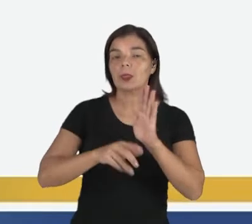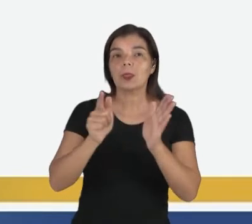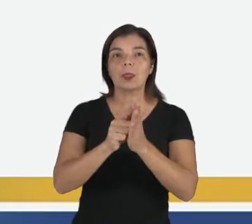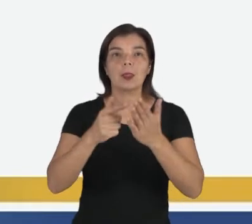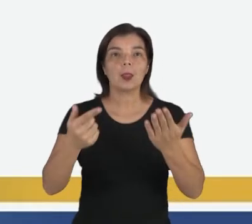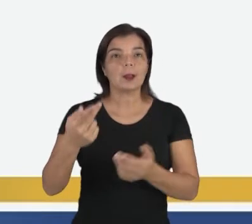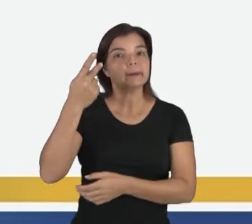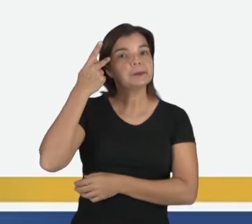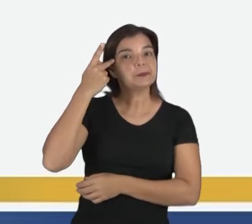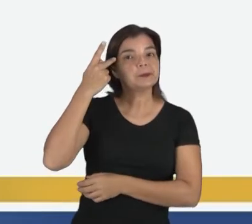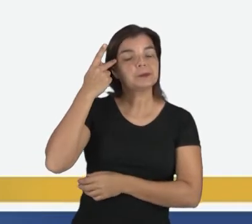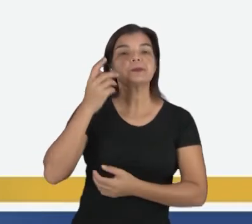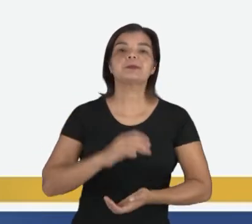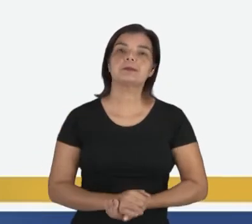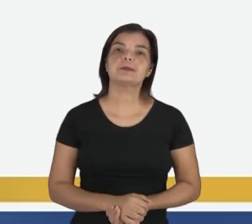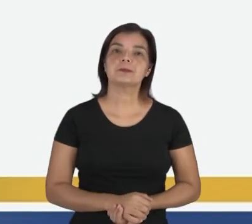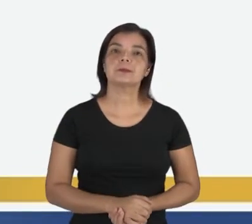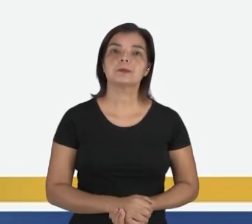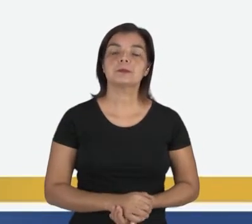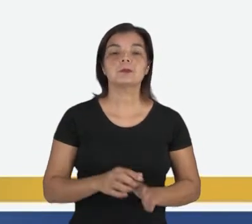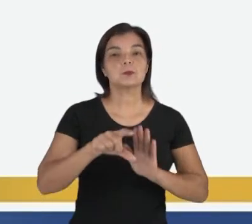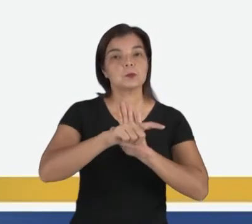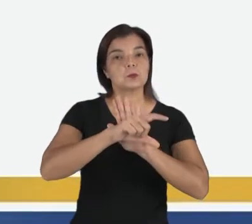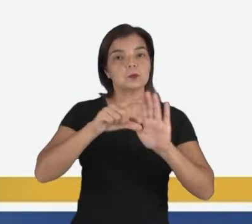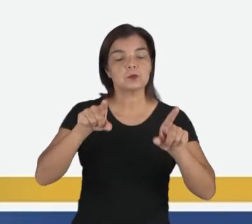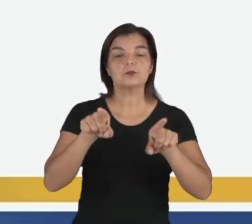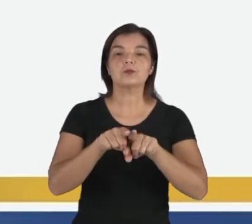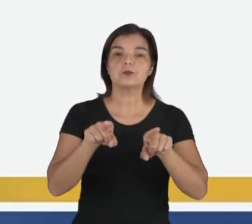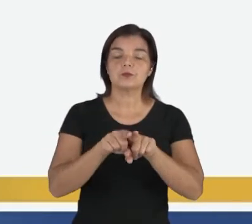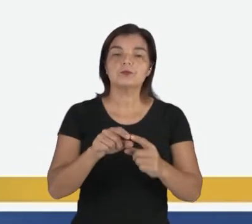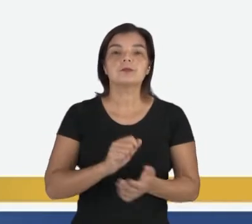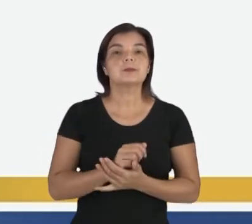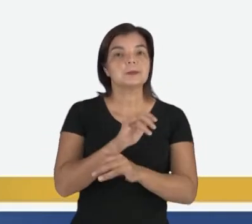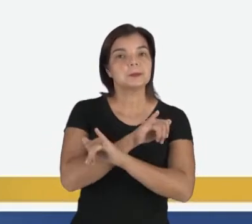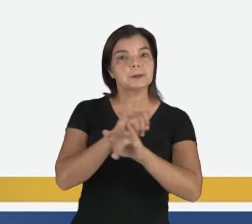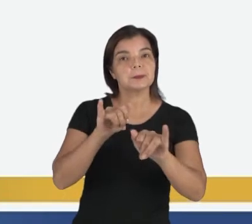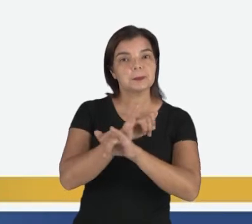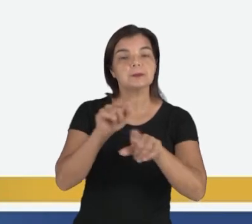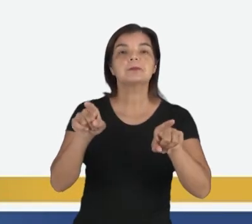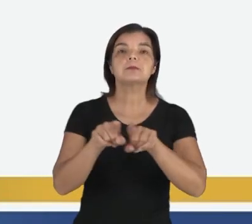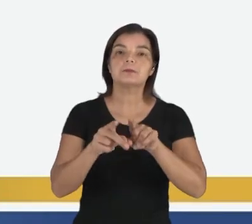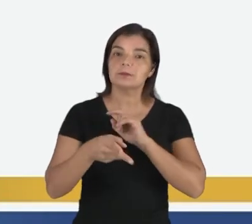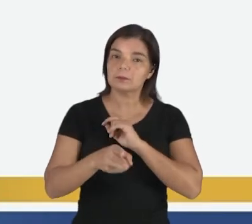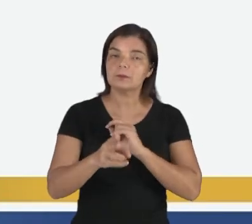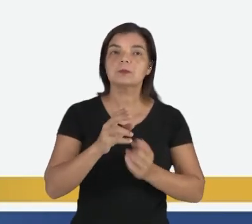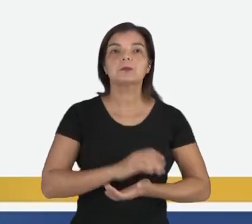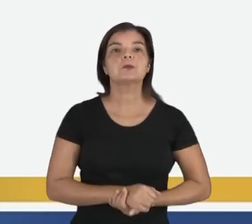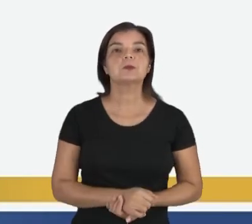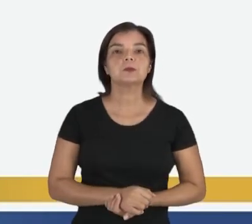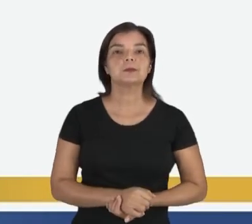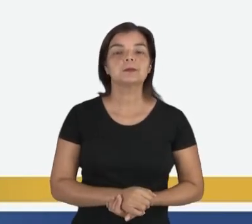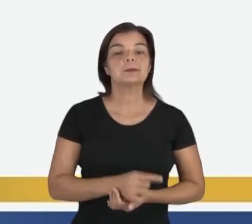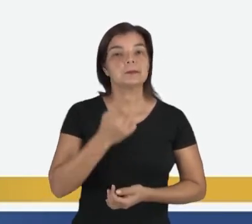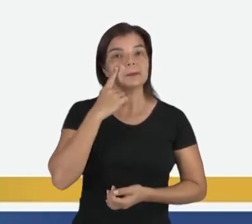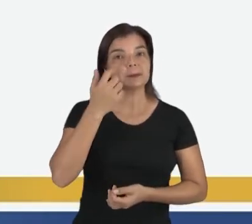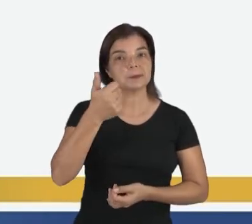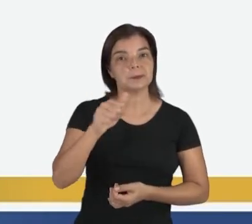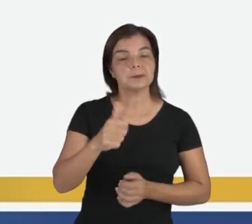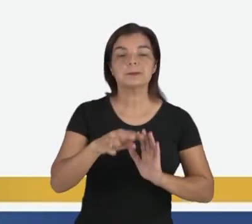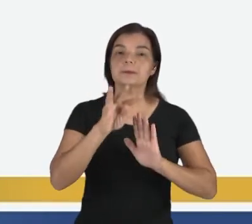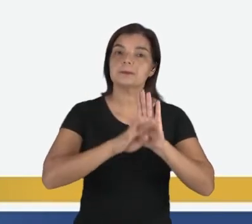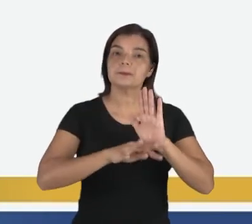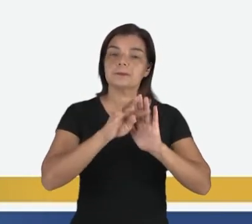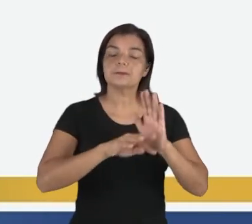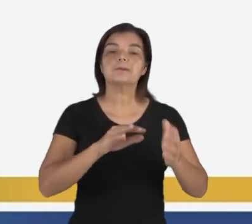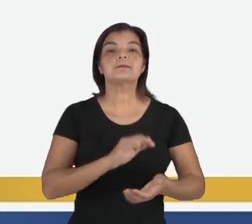jornal Folha de São Paulo e apenas um trecho. Essa notícia ela tem uma continuação. Vamos analisar esse